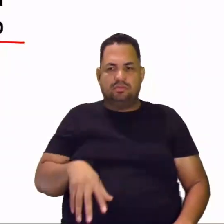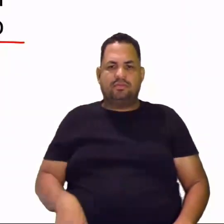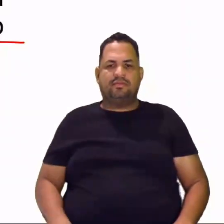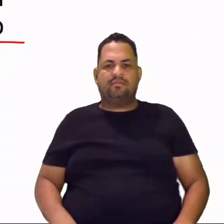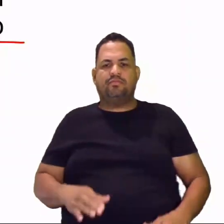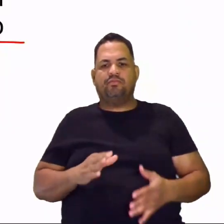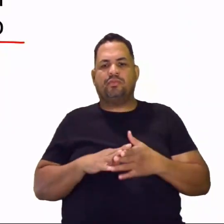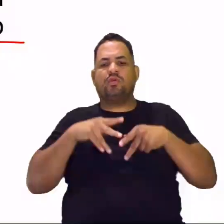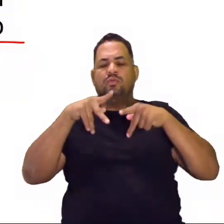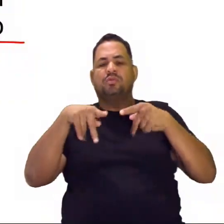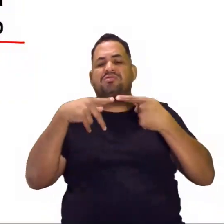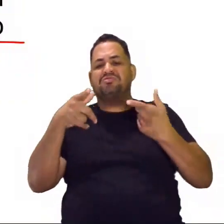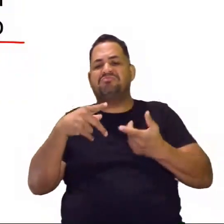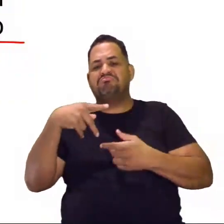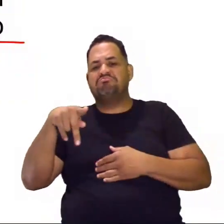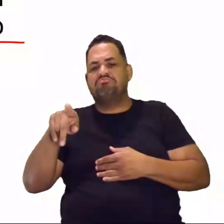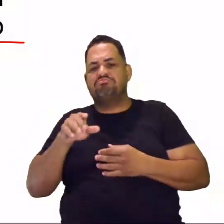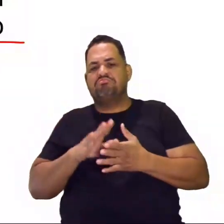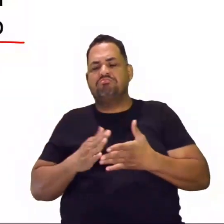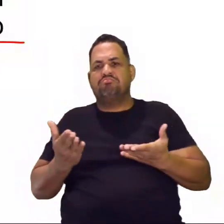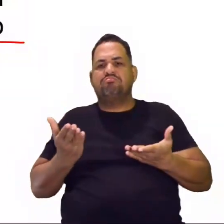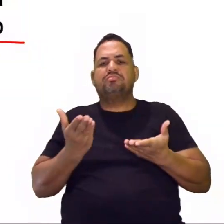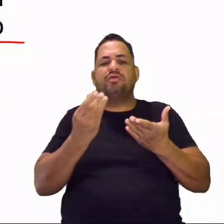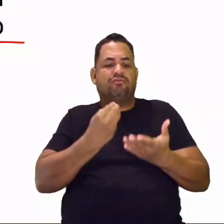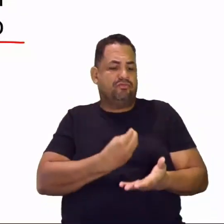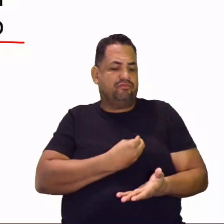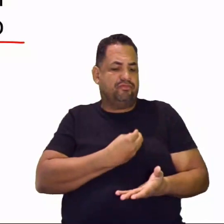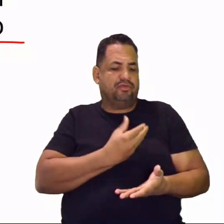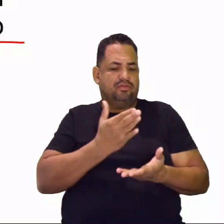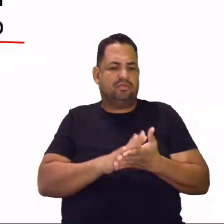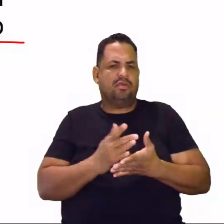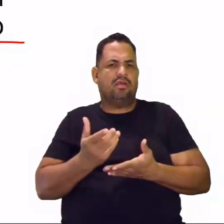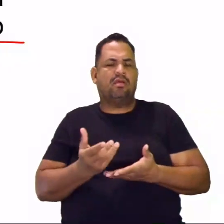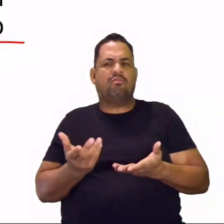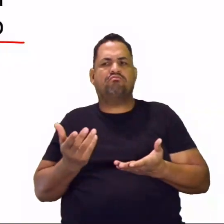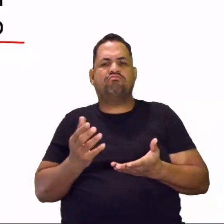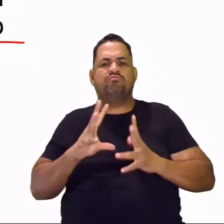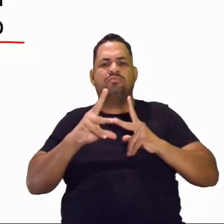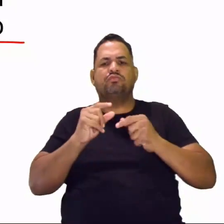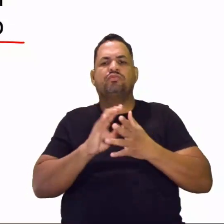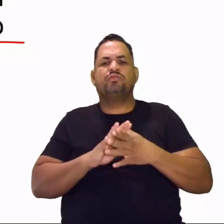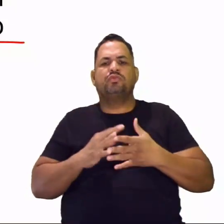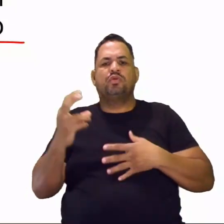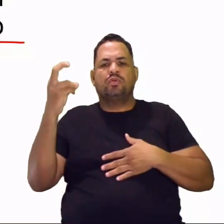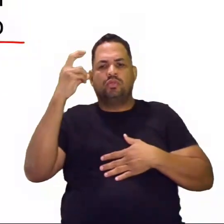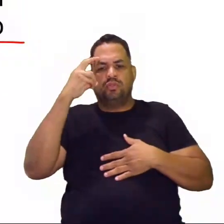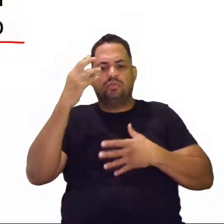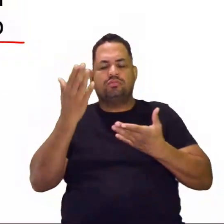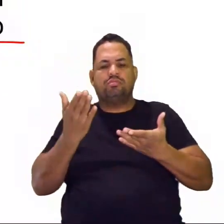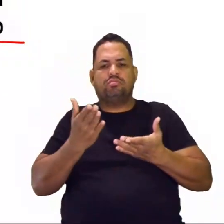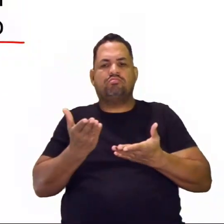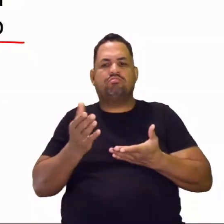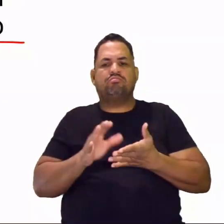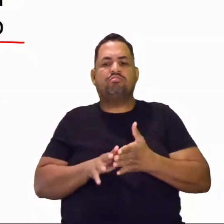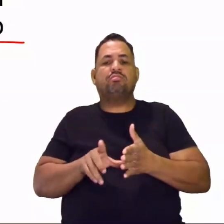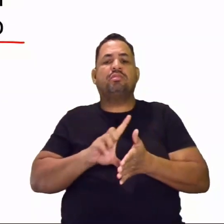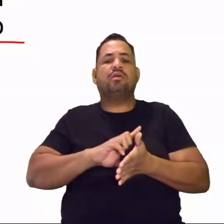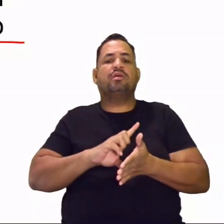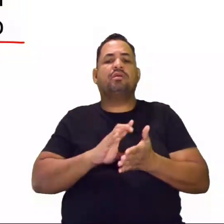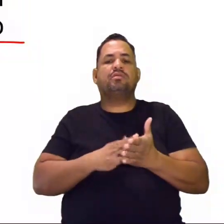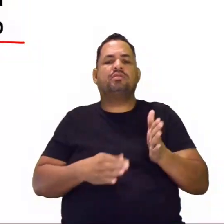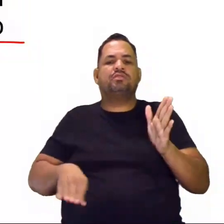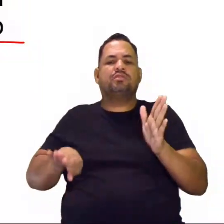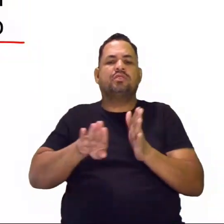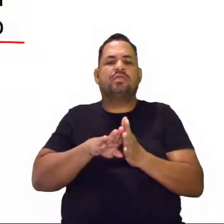os seus povos, né? Os povos que ali estavam, toda aquela cultura que já permanecia antes da chegada